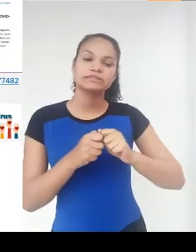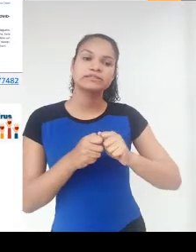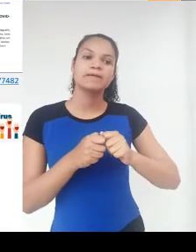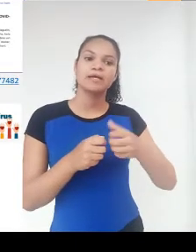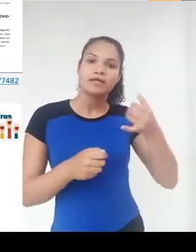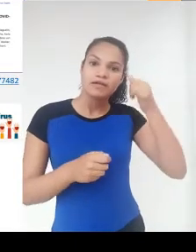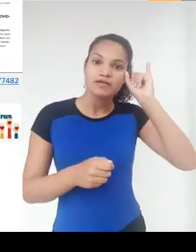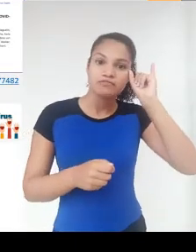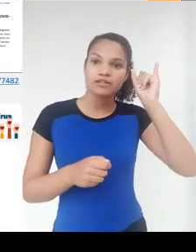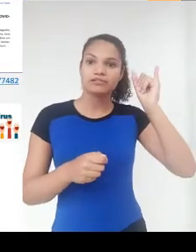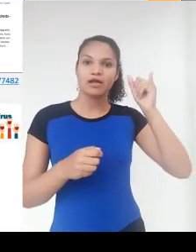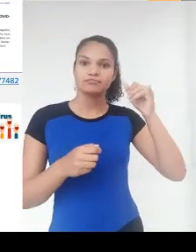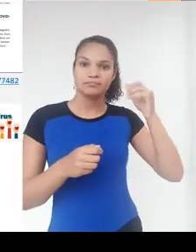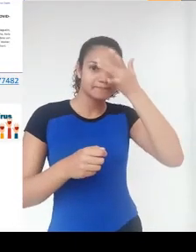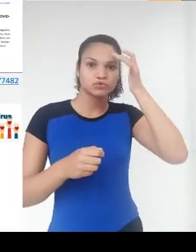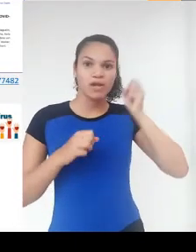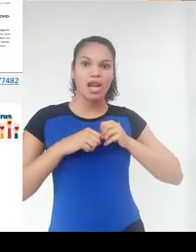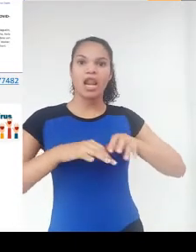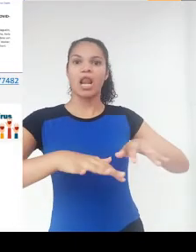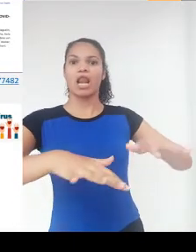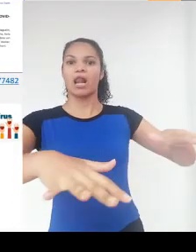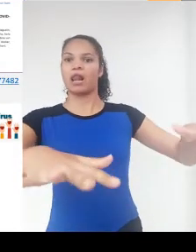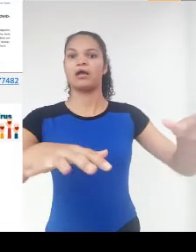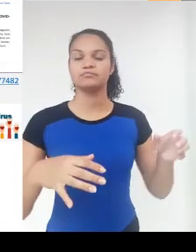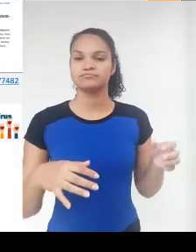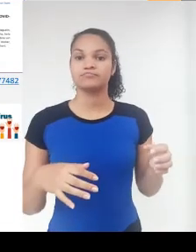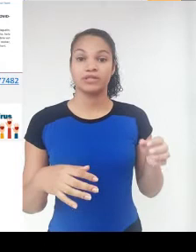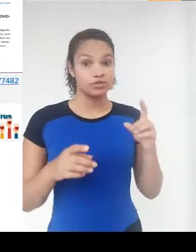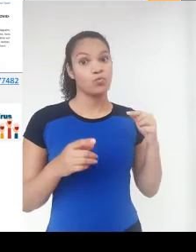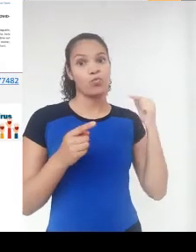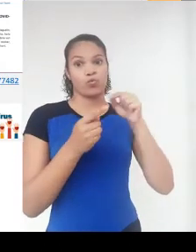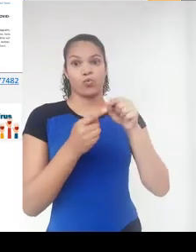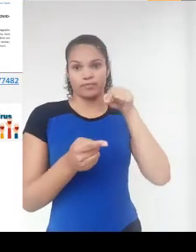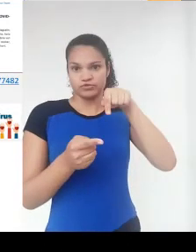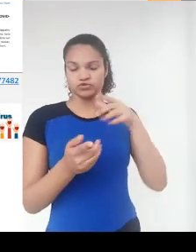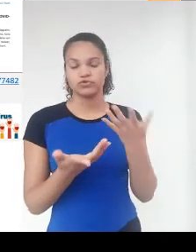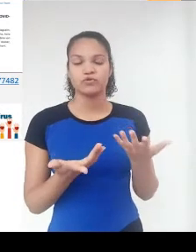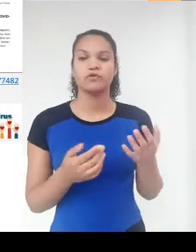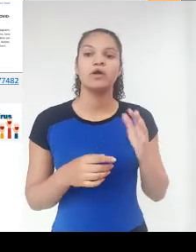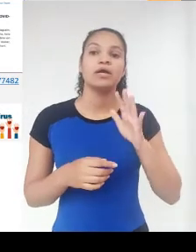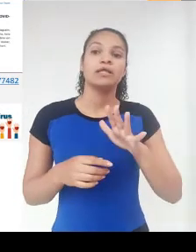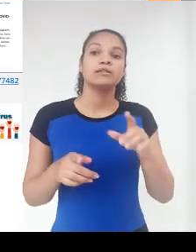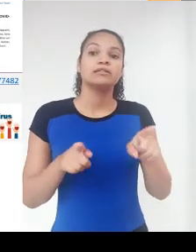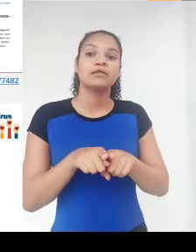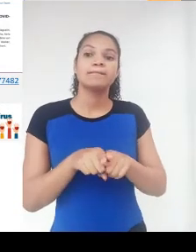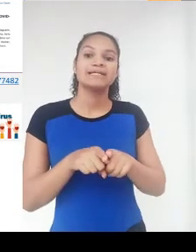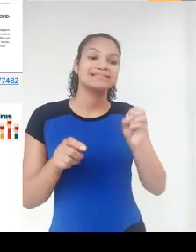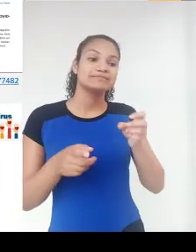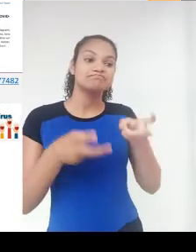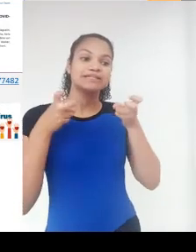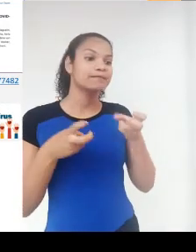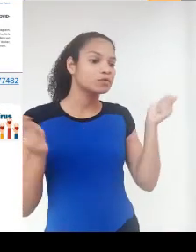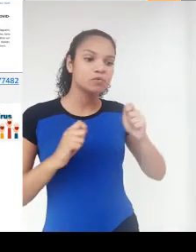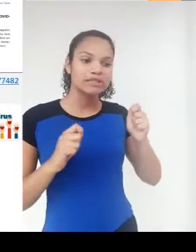de transmissão da doença. Esse é o objetivo. Ou conceber que você não tem mais como segurar a